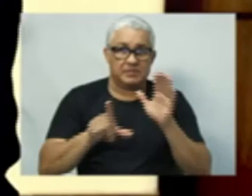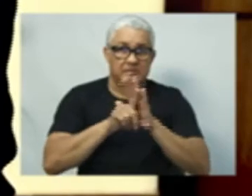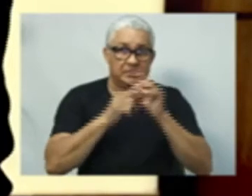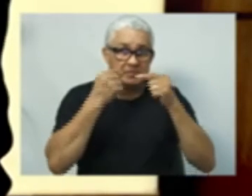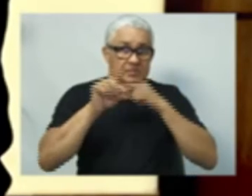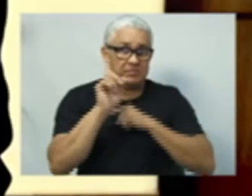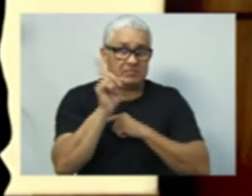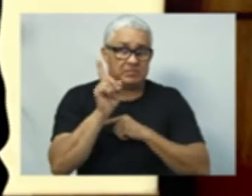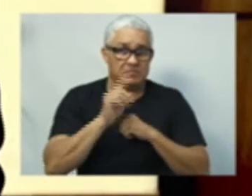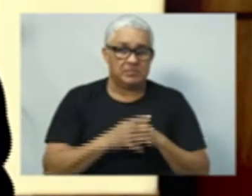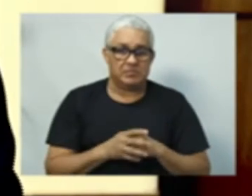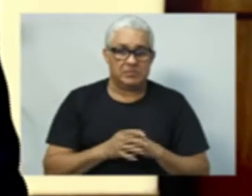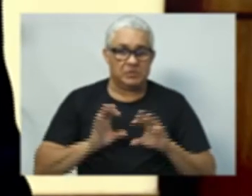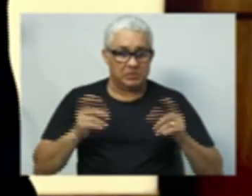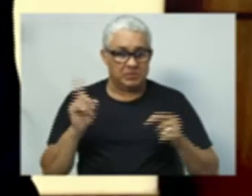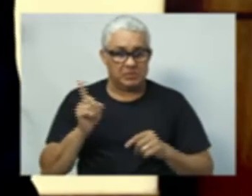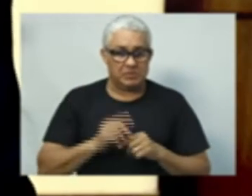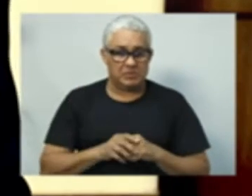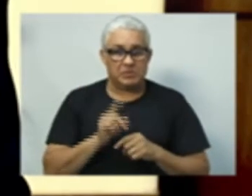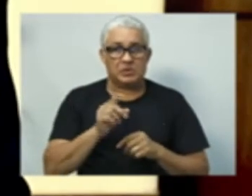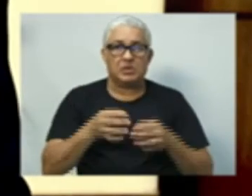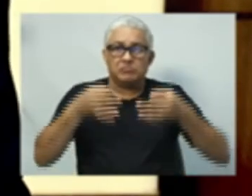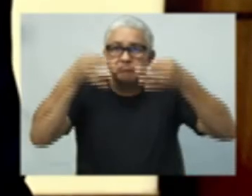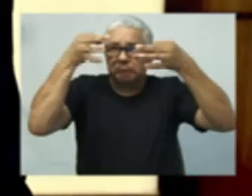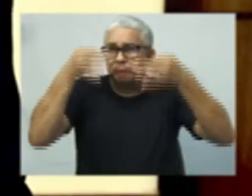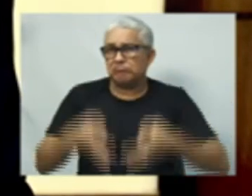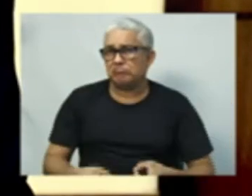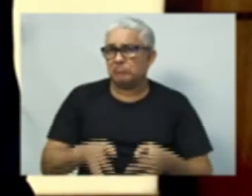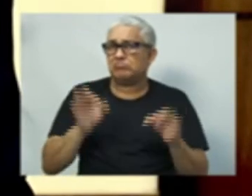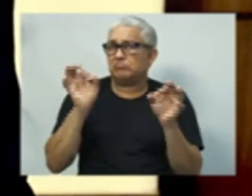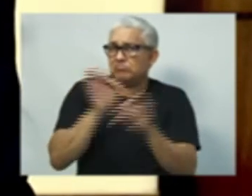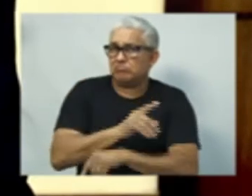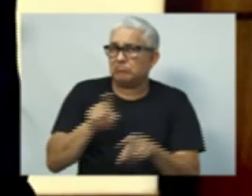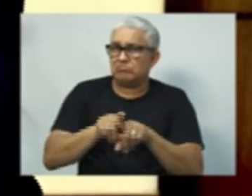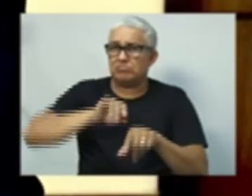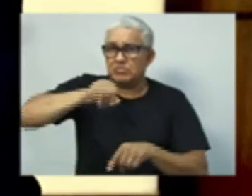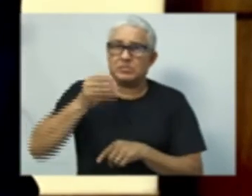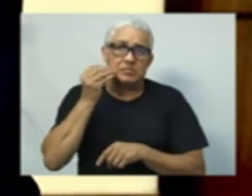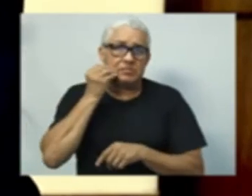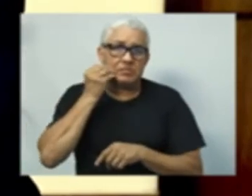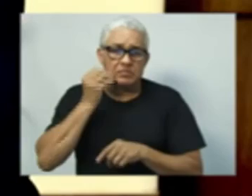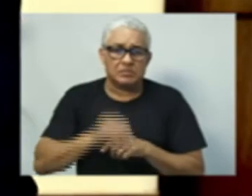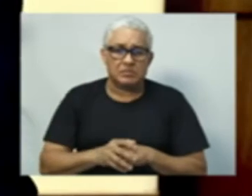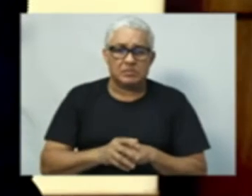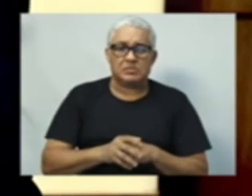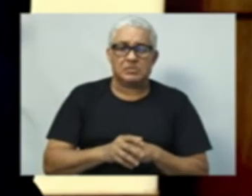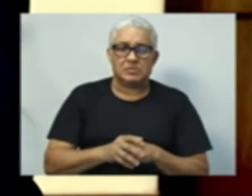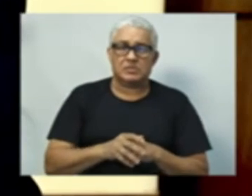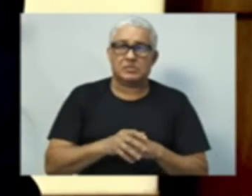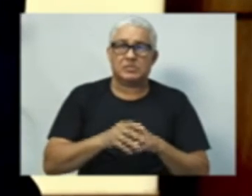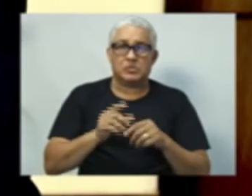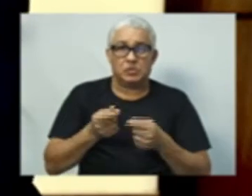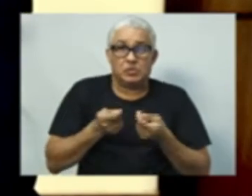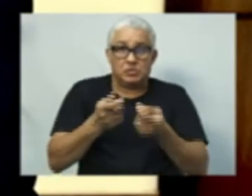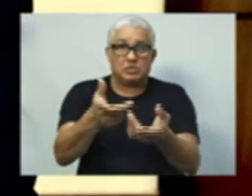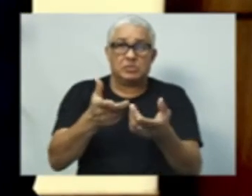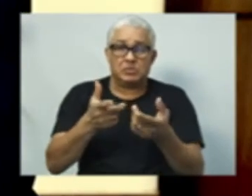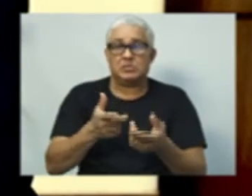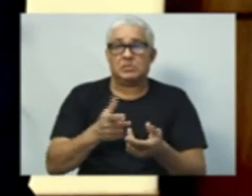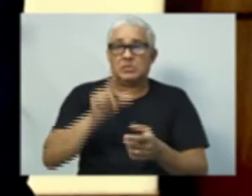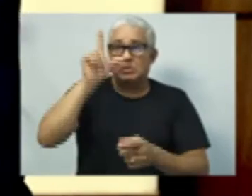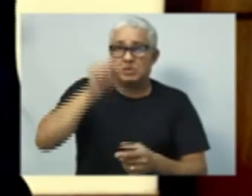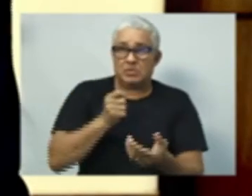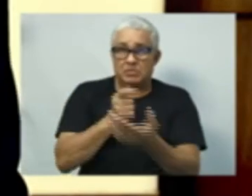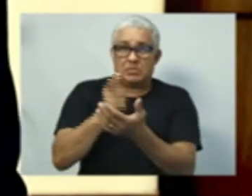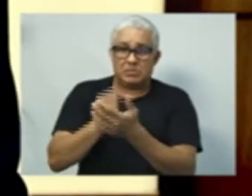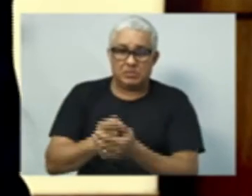claro que não. Quando você faz tudo certinho e aproveita as oportunidades que a tributária oferece para pagar menos tributos, isso